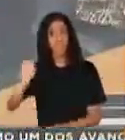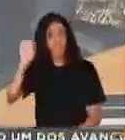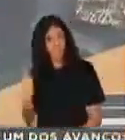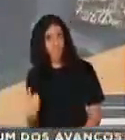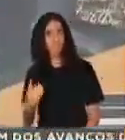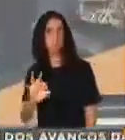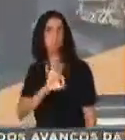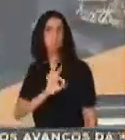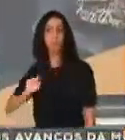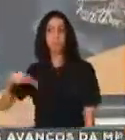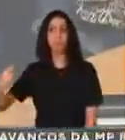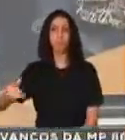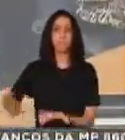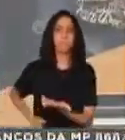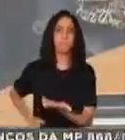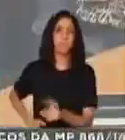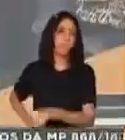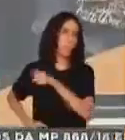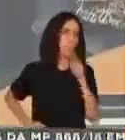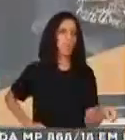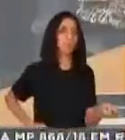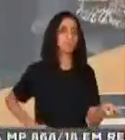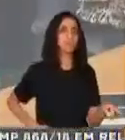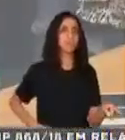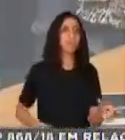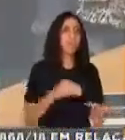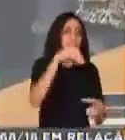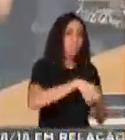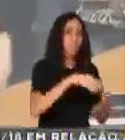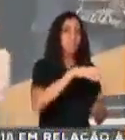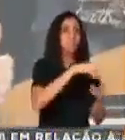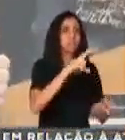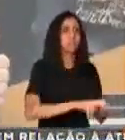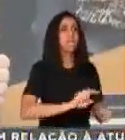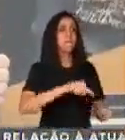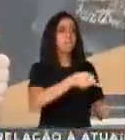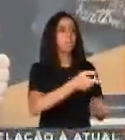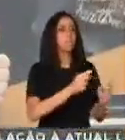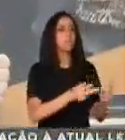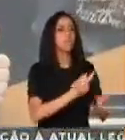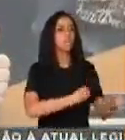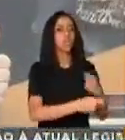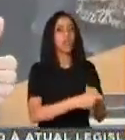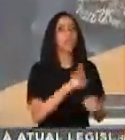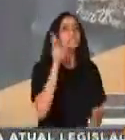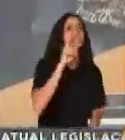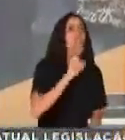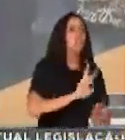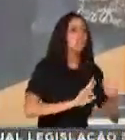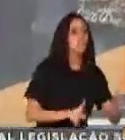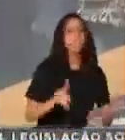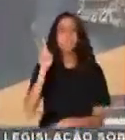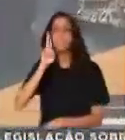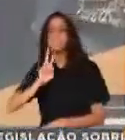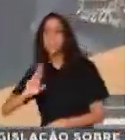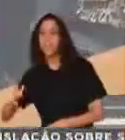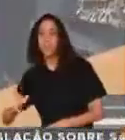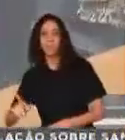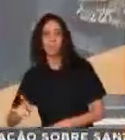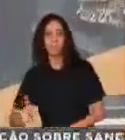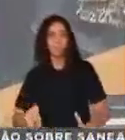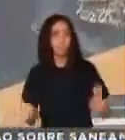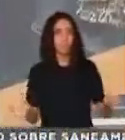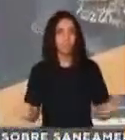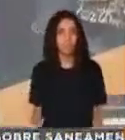um grupo que se forma a partir da barbárie, que não pode ser reflexo para a ação do Estado. Então, eu quero dizer que